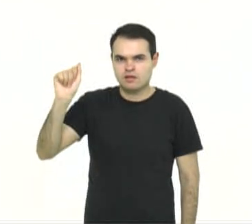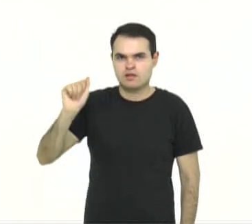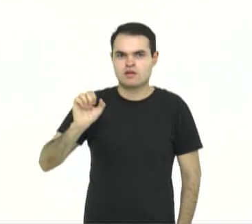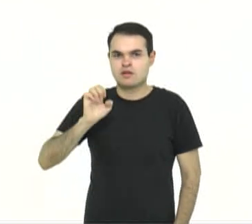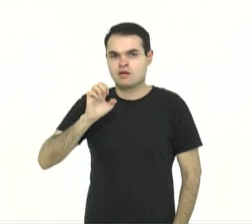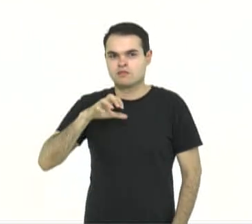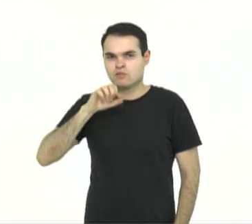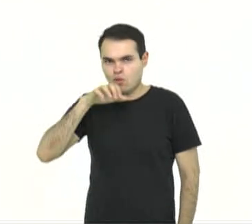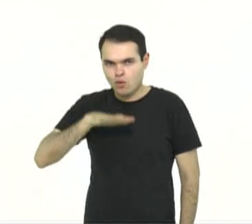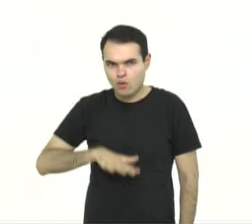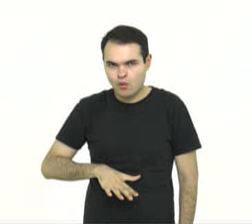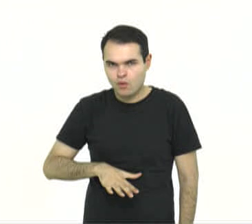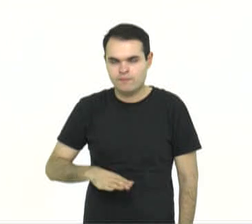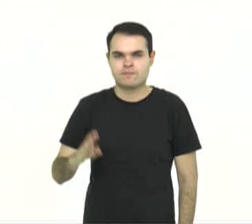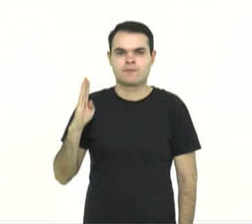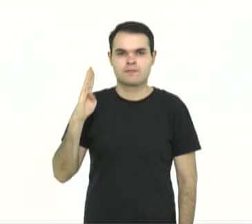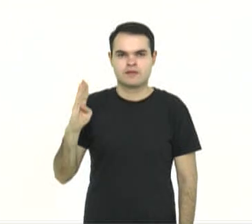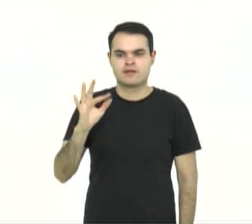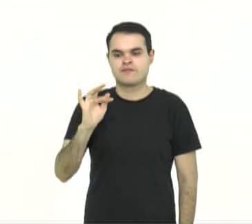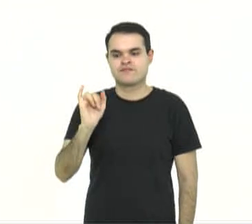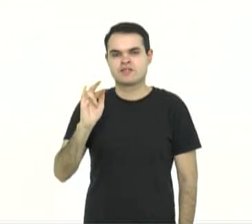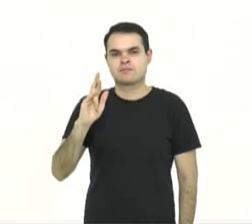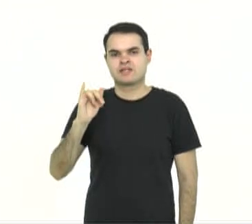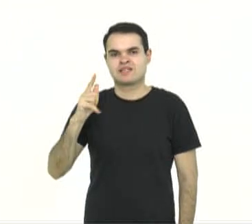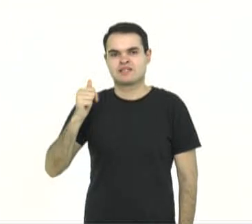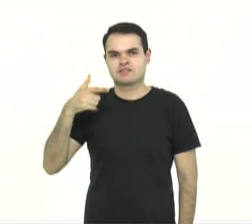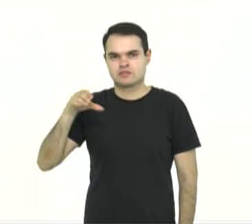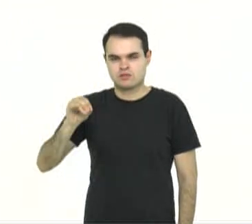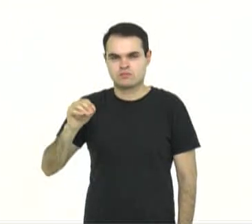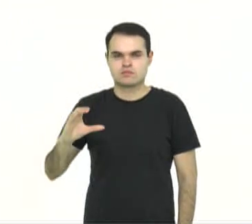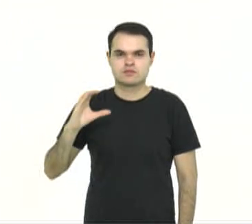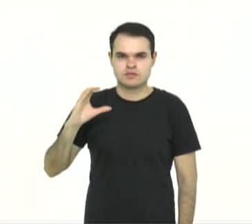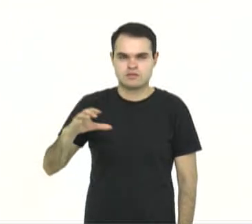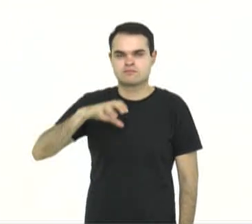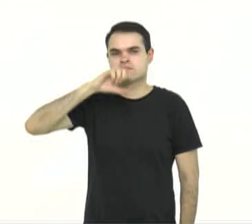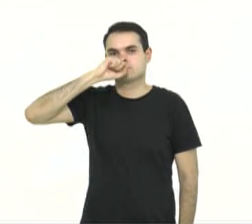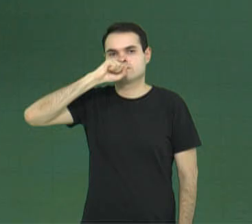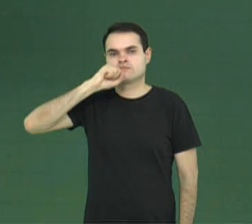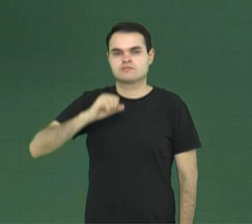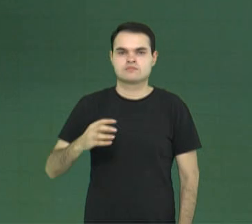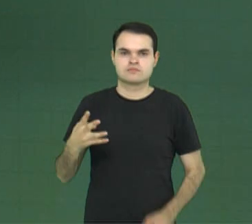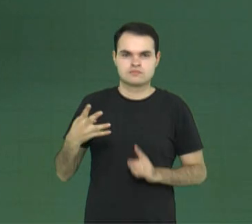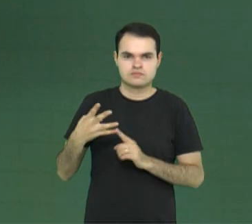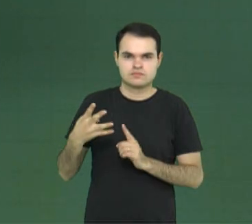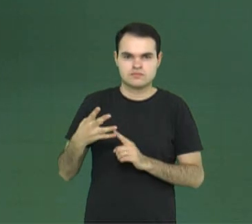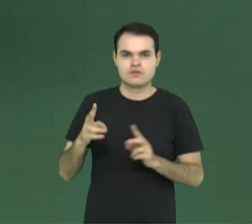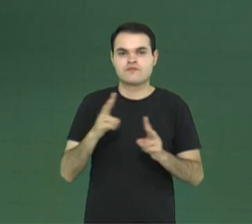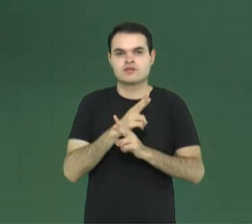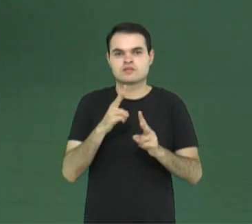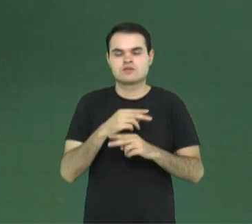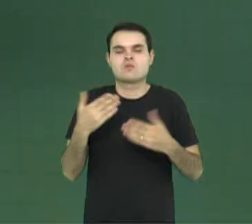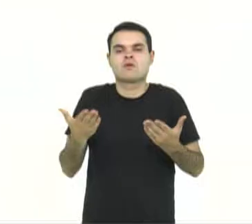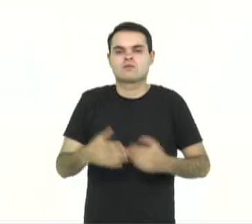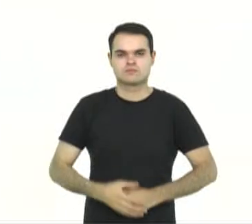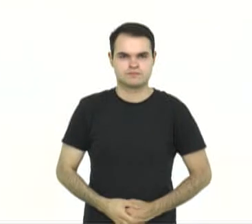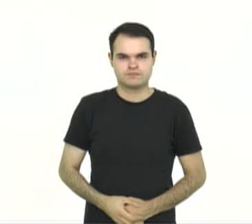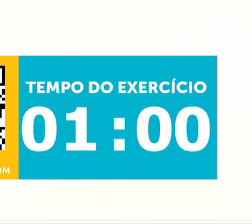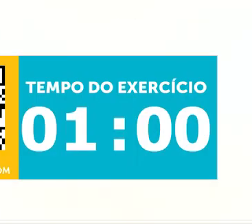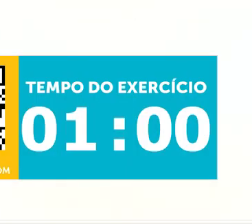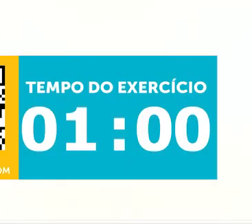expiração, alternativa B, fibrilação, alternativa C, respiração ou alternativa D, ventilação.